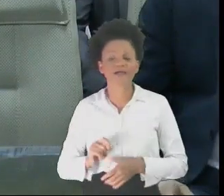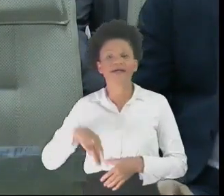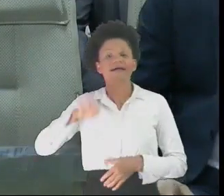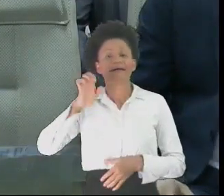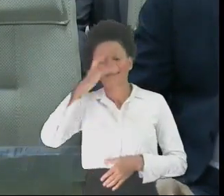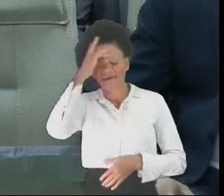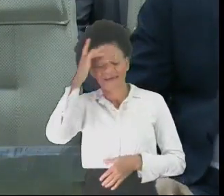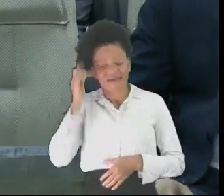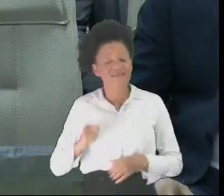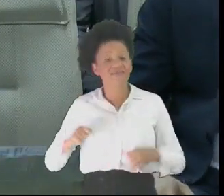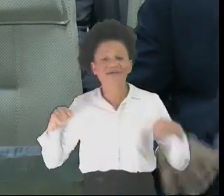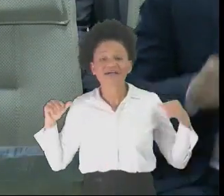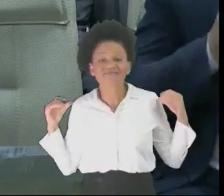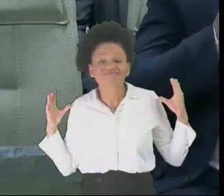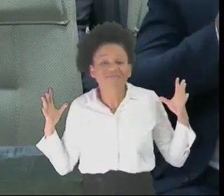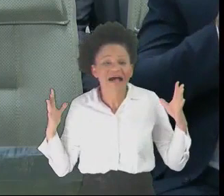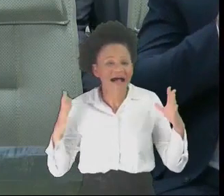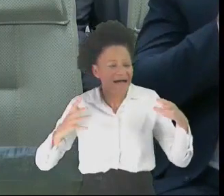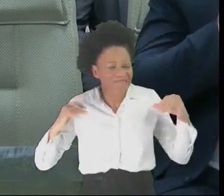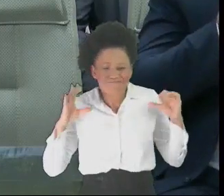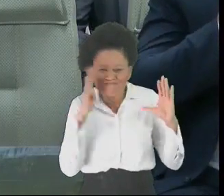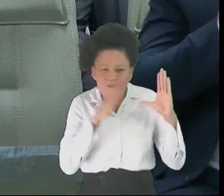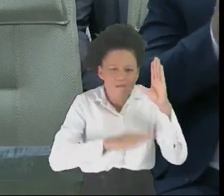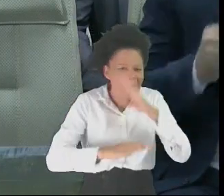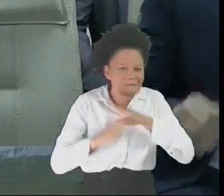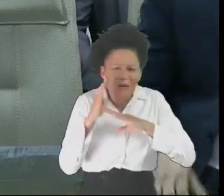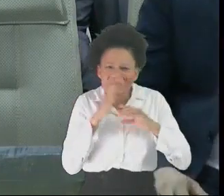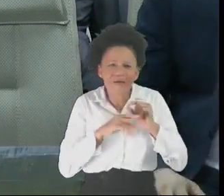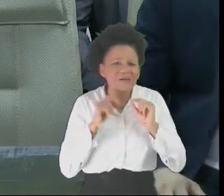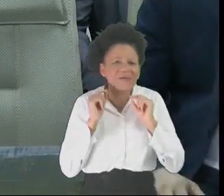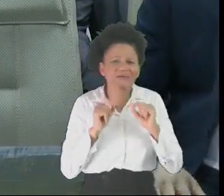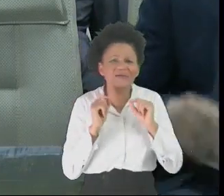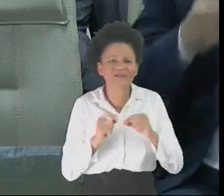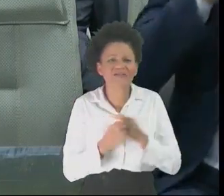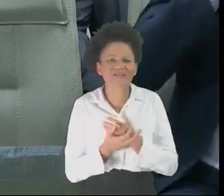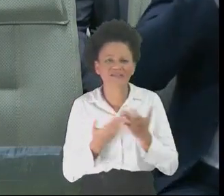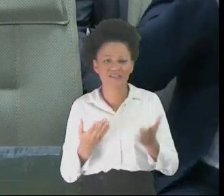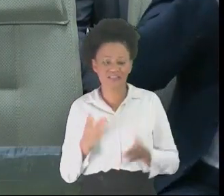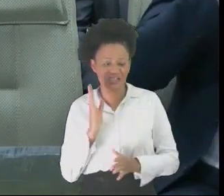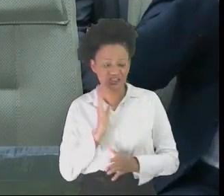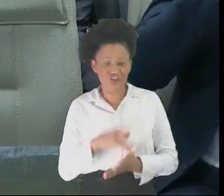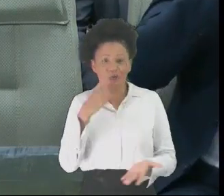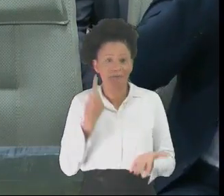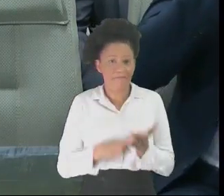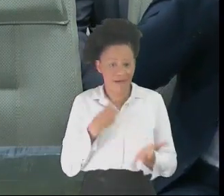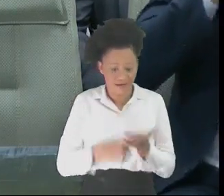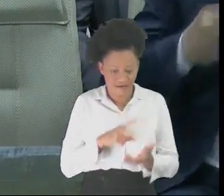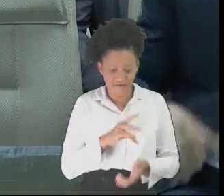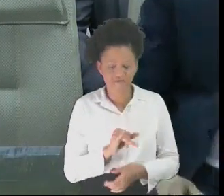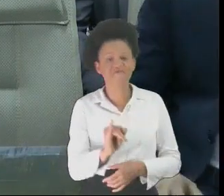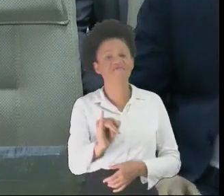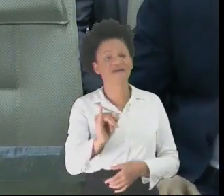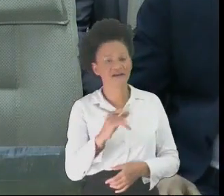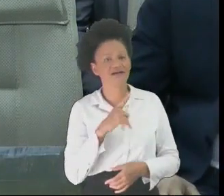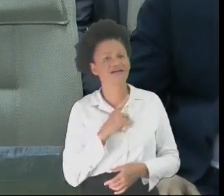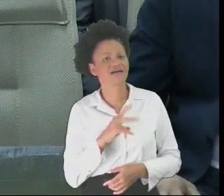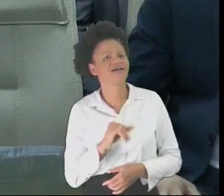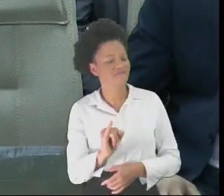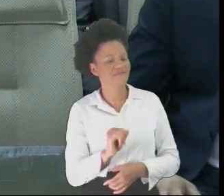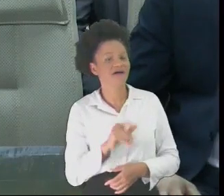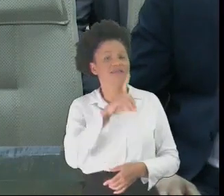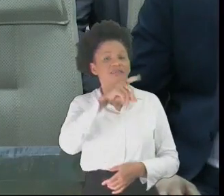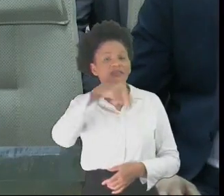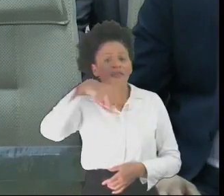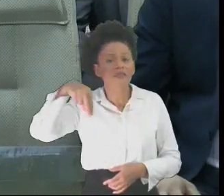da abominação? Quem é esse que vai, já está determinado o que vai acontecer sobre ele? Quem é esse que Daniel está